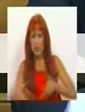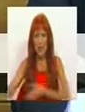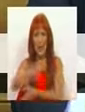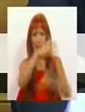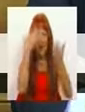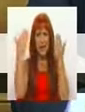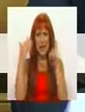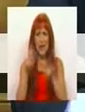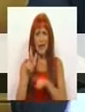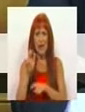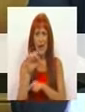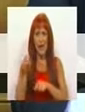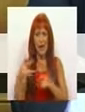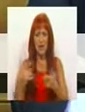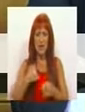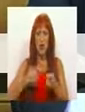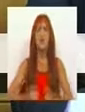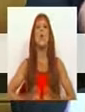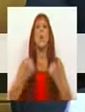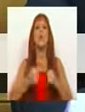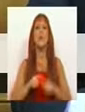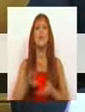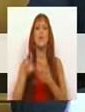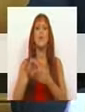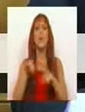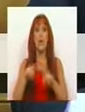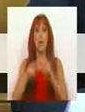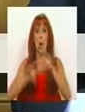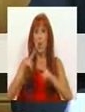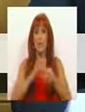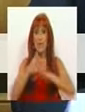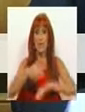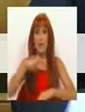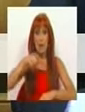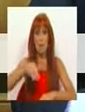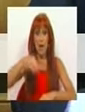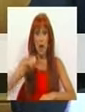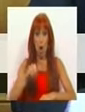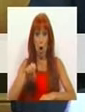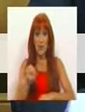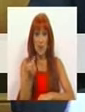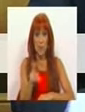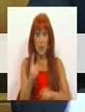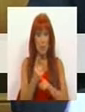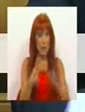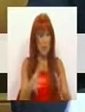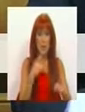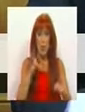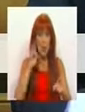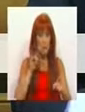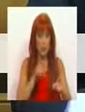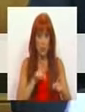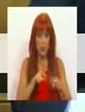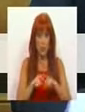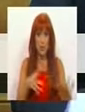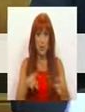rias, e por isso nós só conseguimos financiar esta obra através do POCUR, porque uma parcela muito significativa,